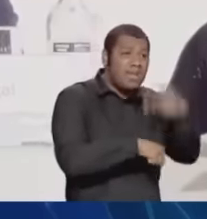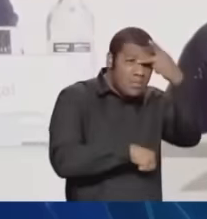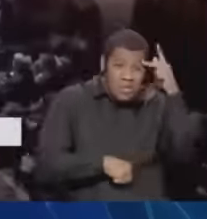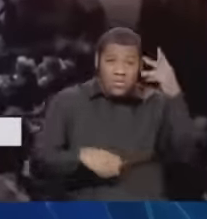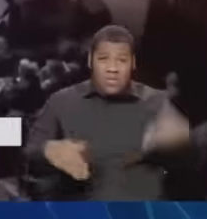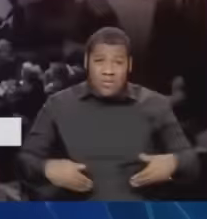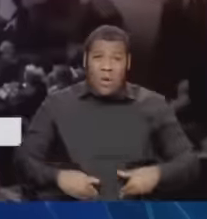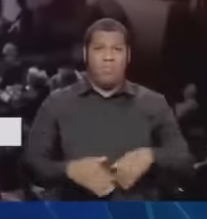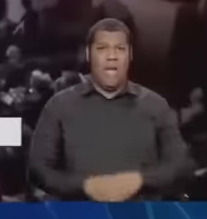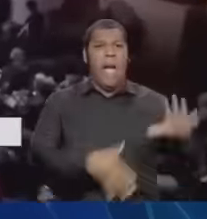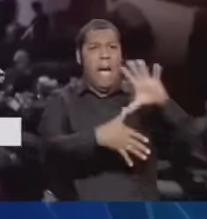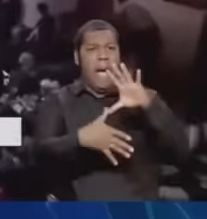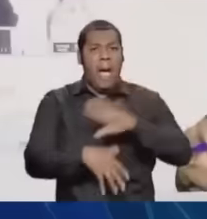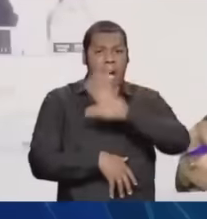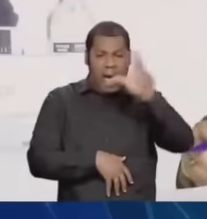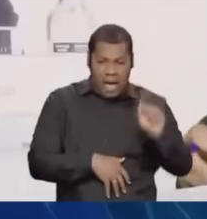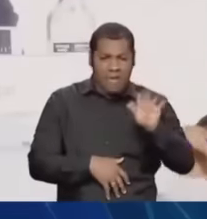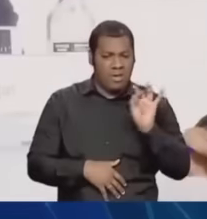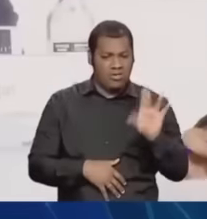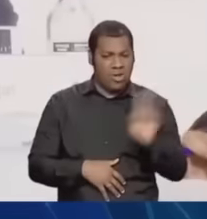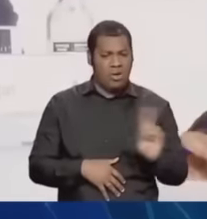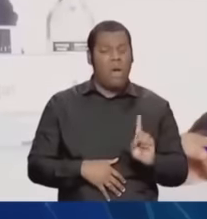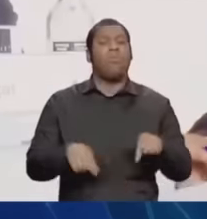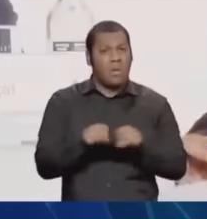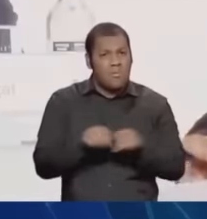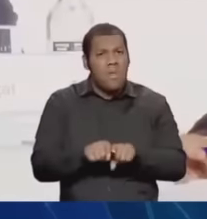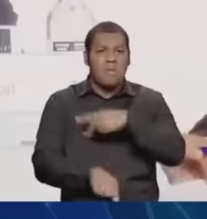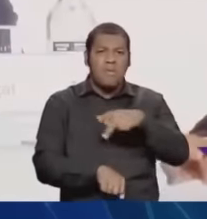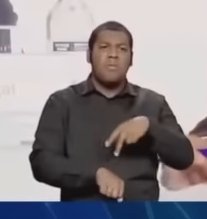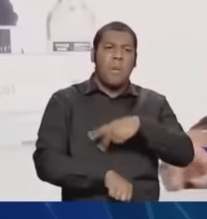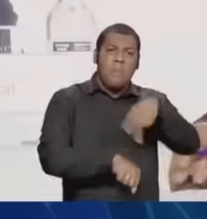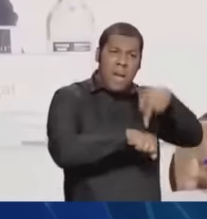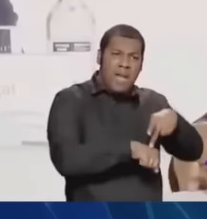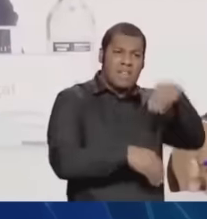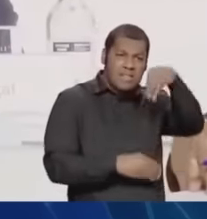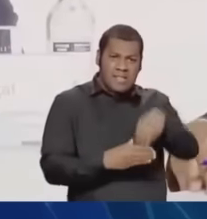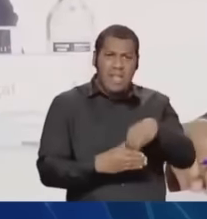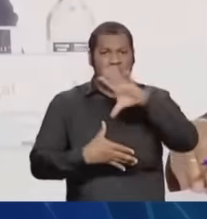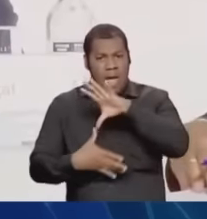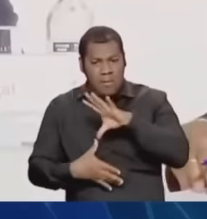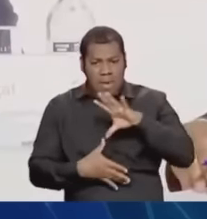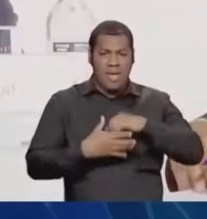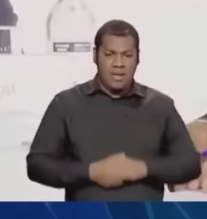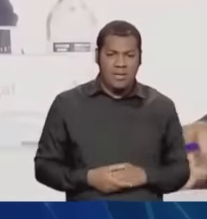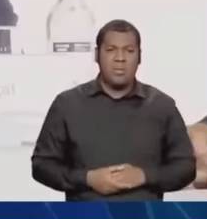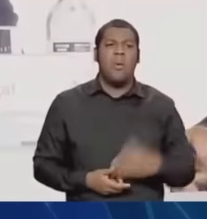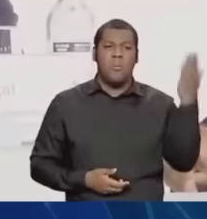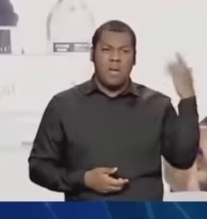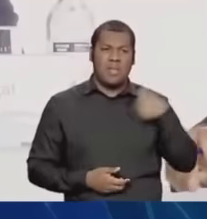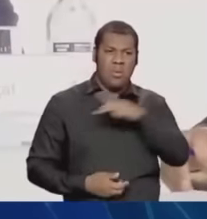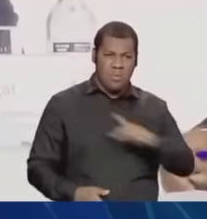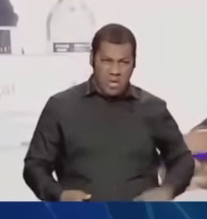na América Latina, é no Brasil. Quando eu fui presidente da República do Brasil de 2003 a 2010 e a presidenta Dilma de 2010 a